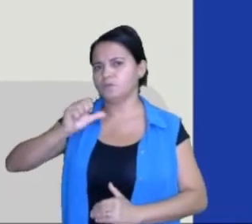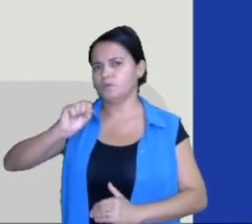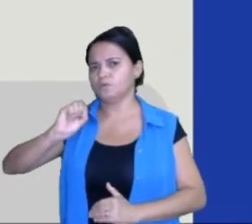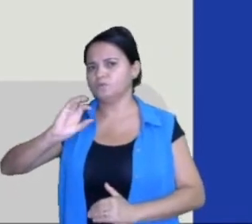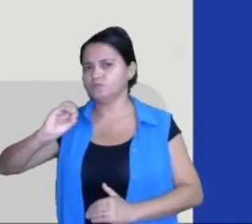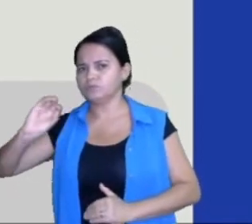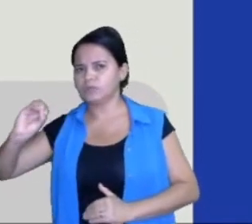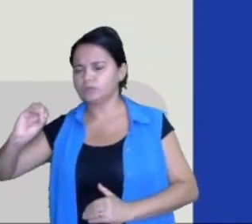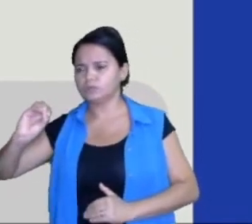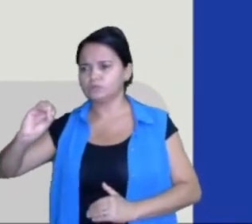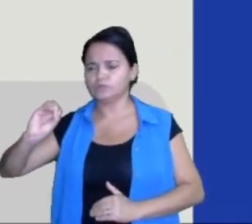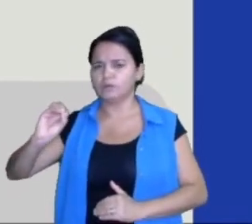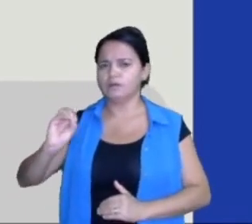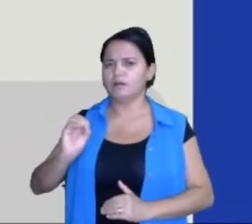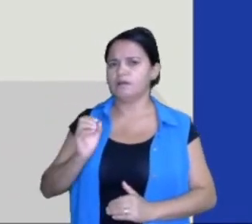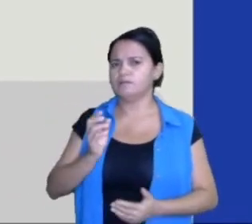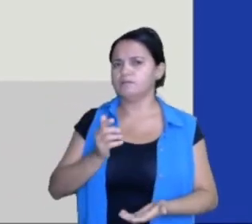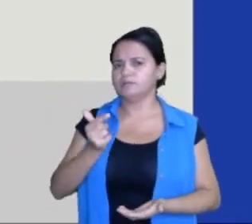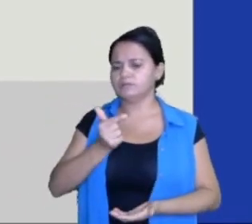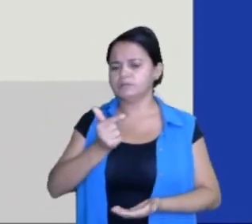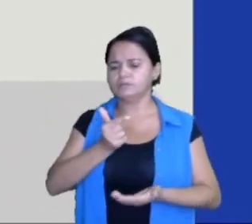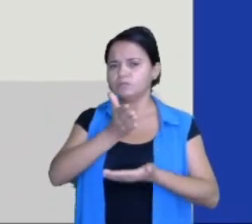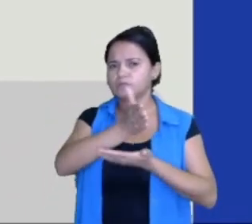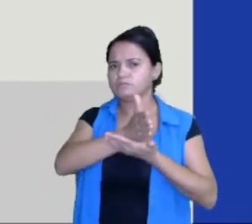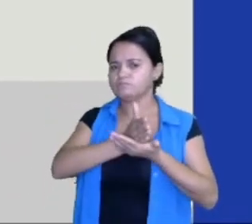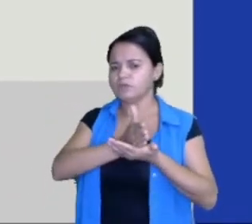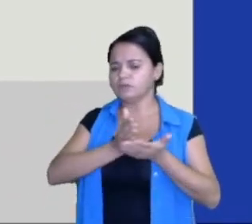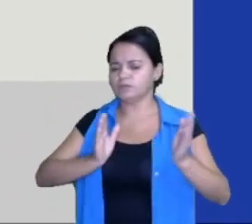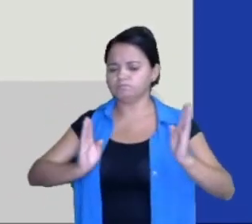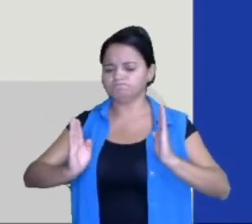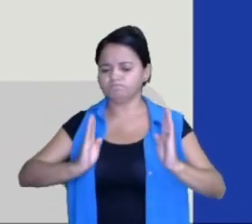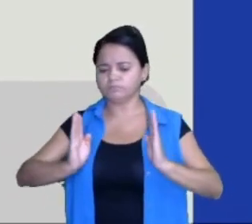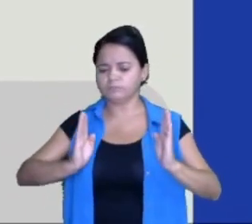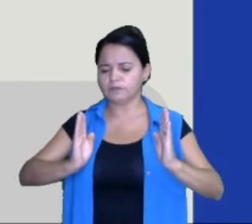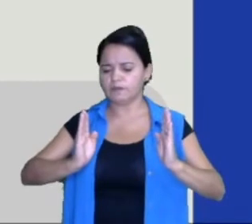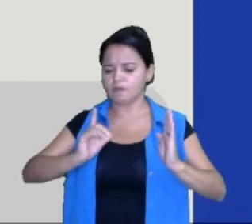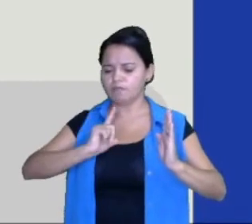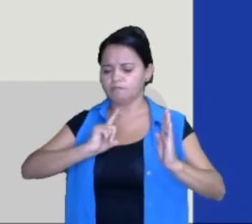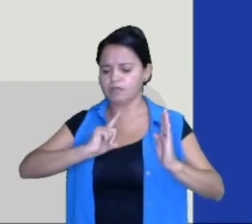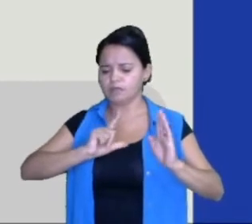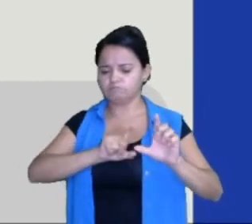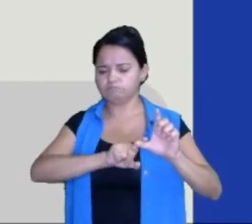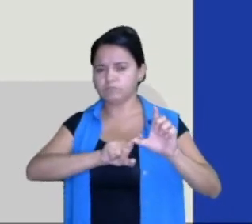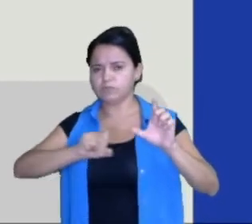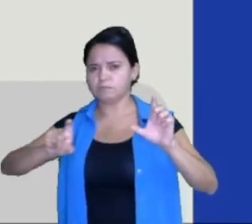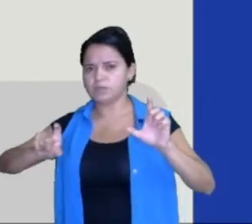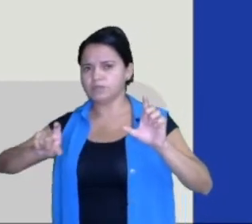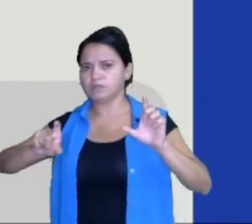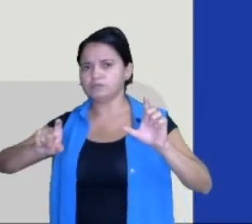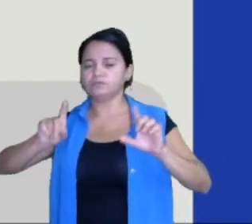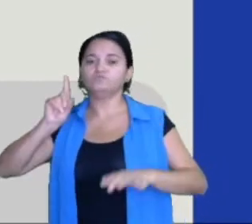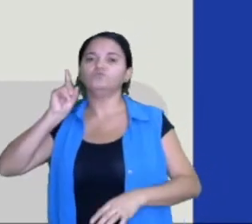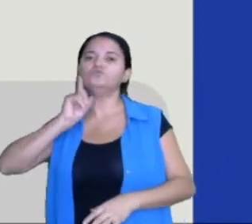nessa segunda metade que vai haver a independência dos Estados Unidos, em